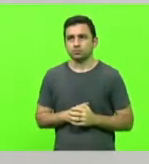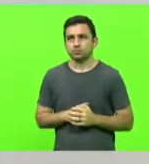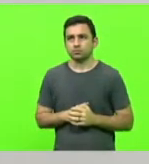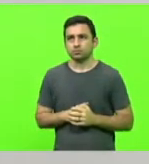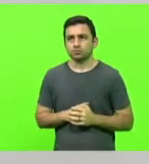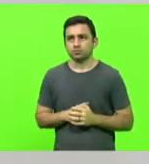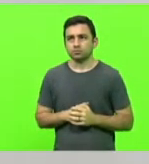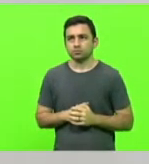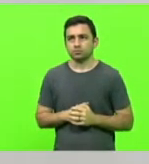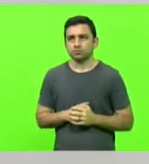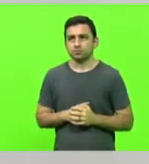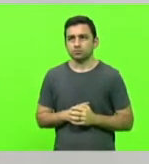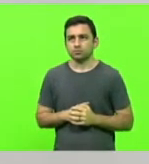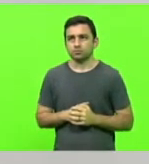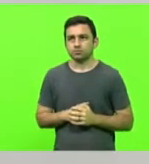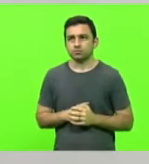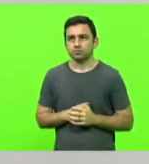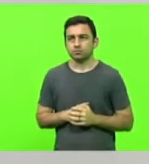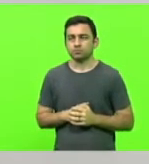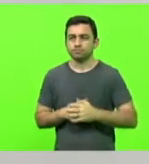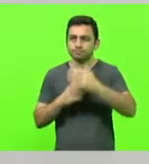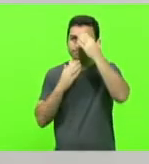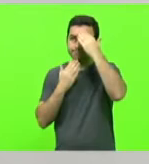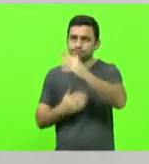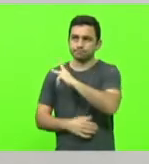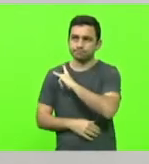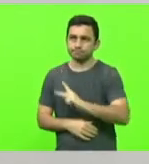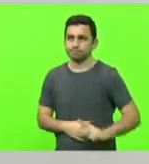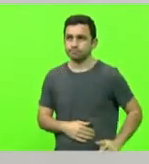trabalho. Mais 30 segundos, deputado. Muito obrigado, presidente.